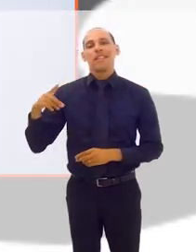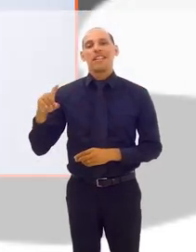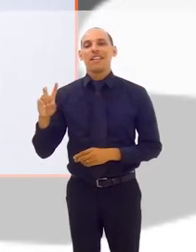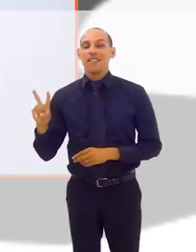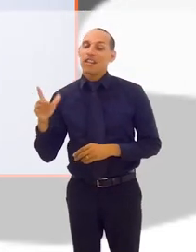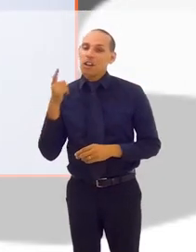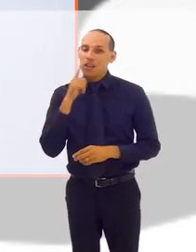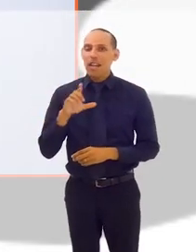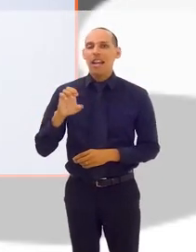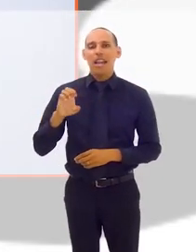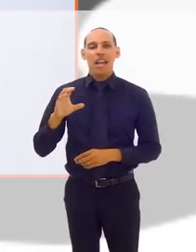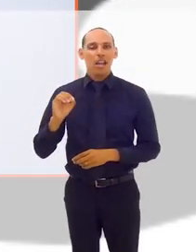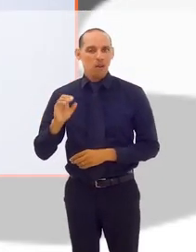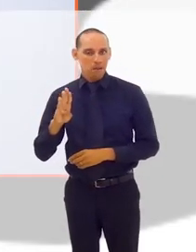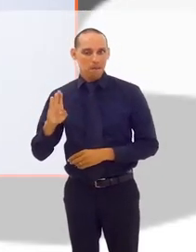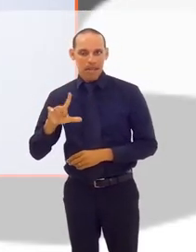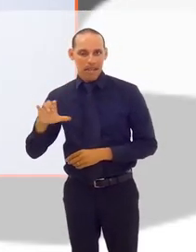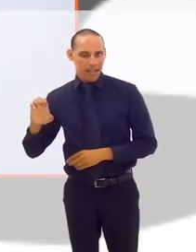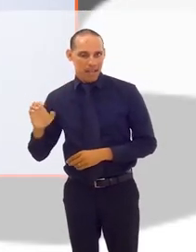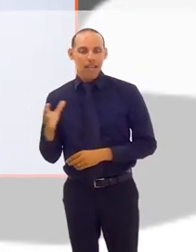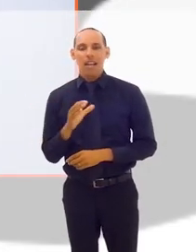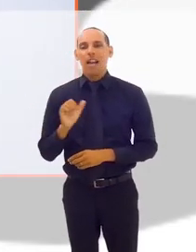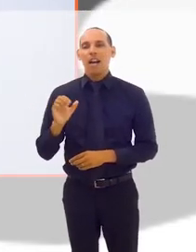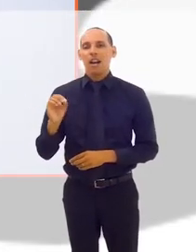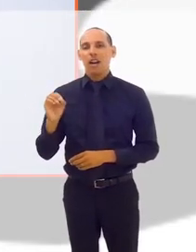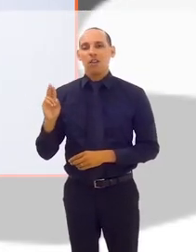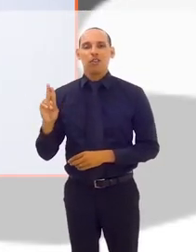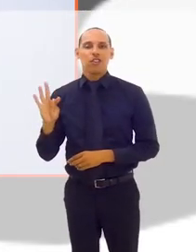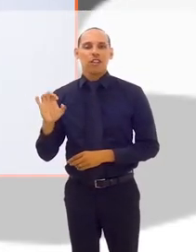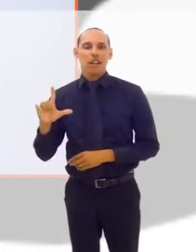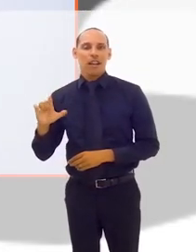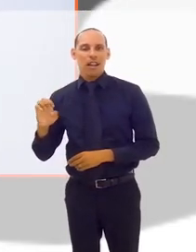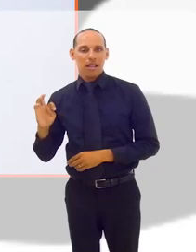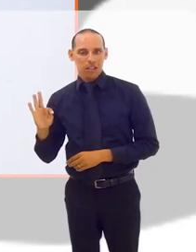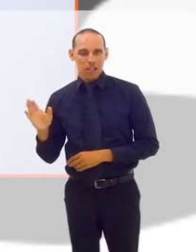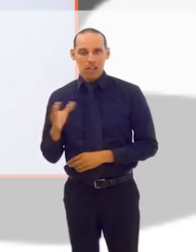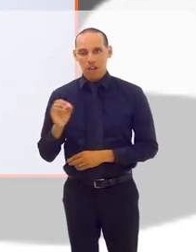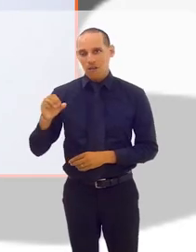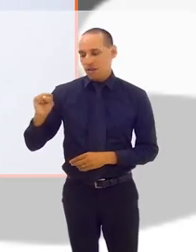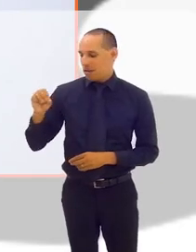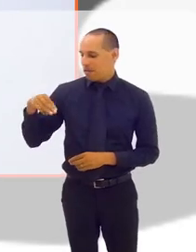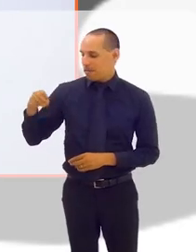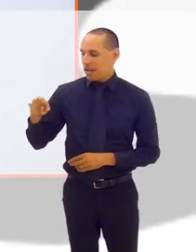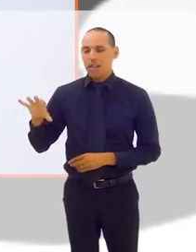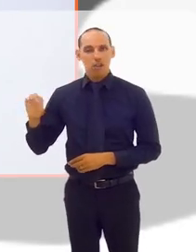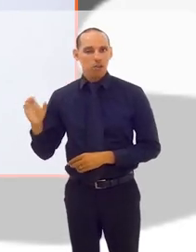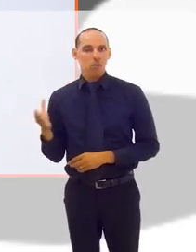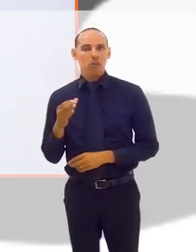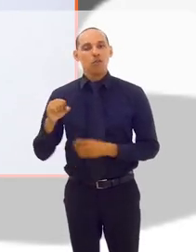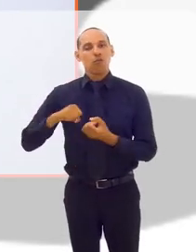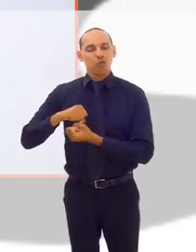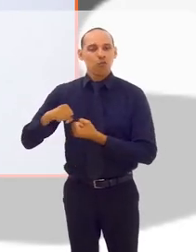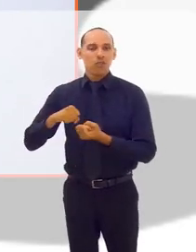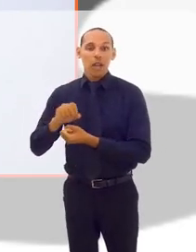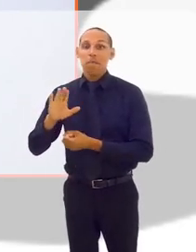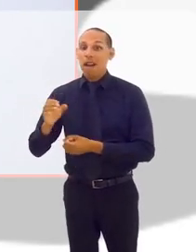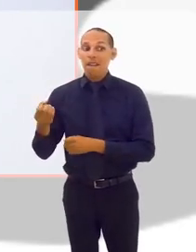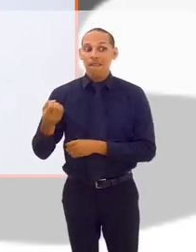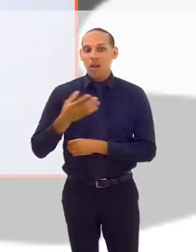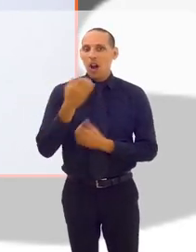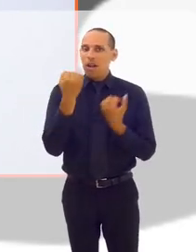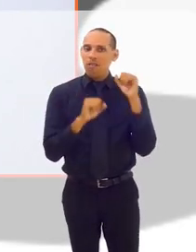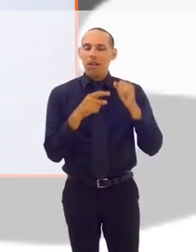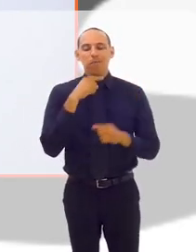sistema do Ecobelly Outlet cosmético sustentável. A única coisa que a gente ainda não conseguiu fazer fora